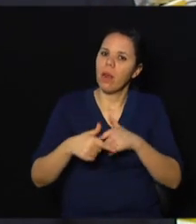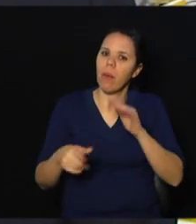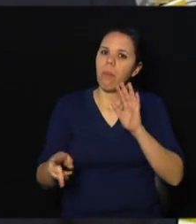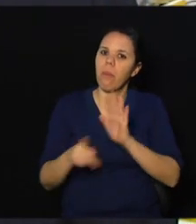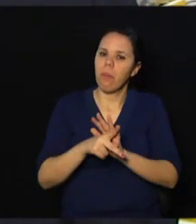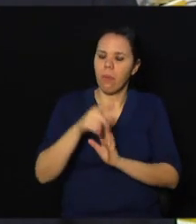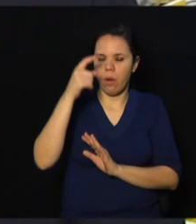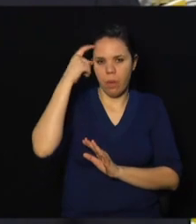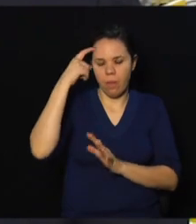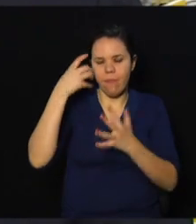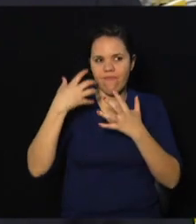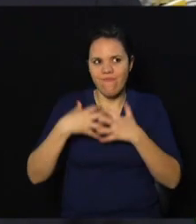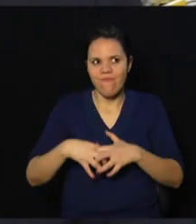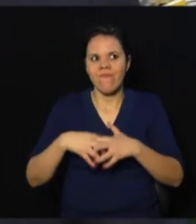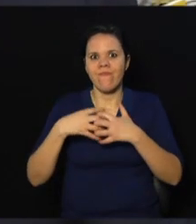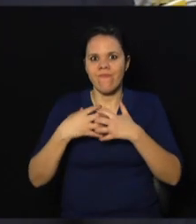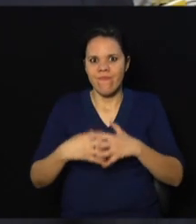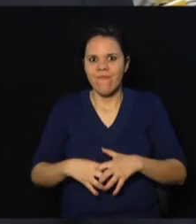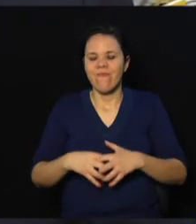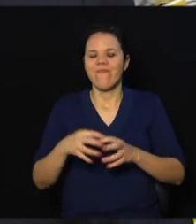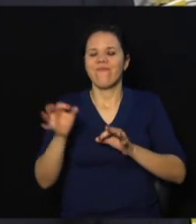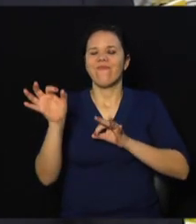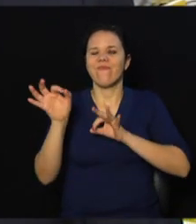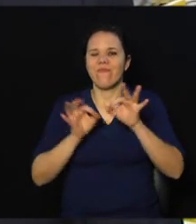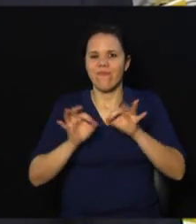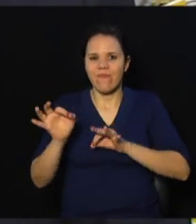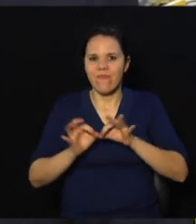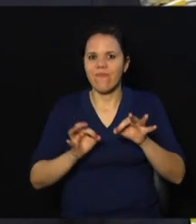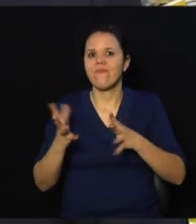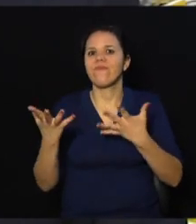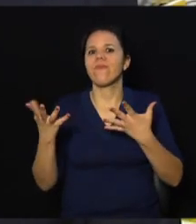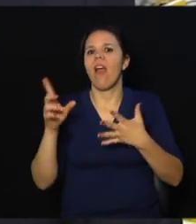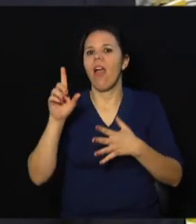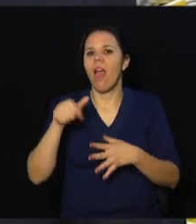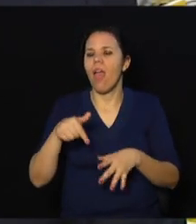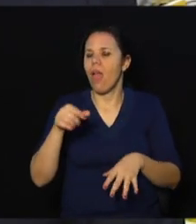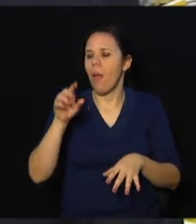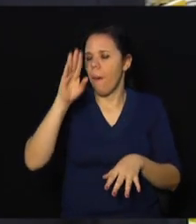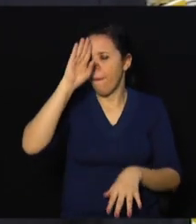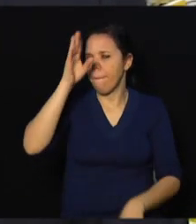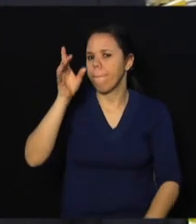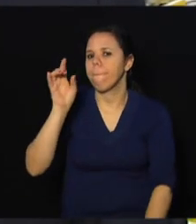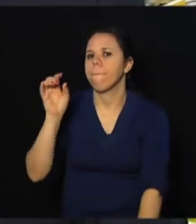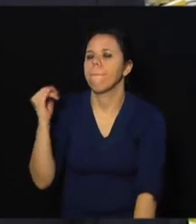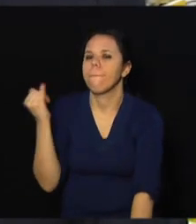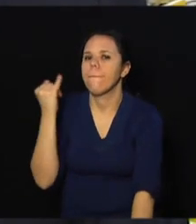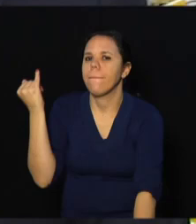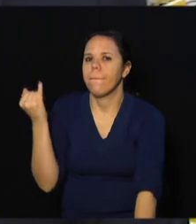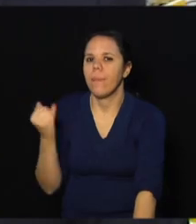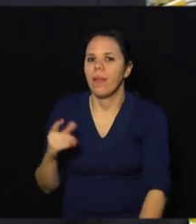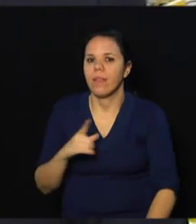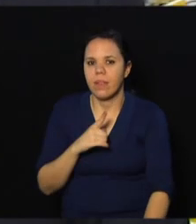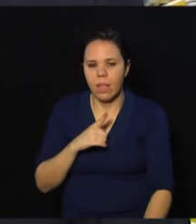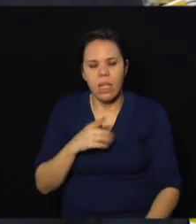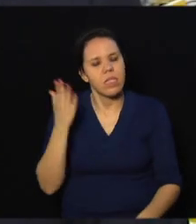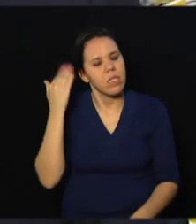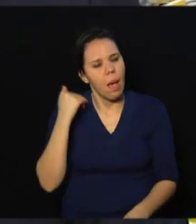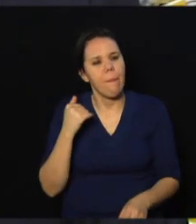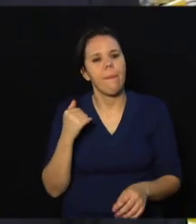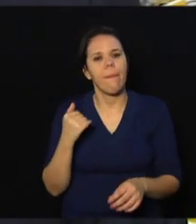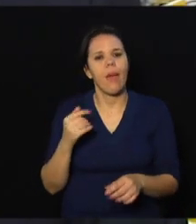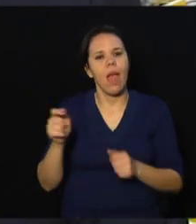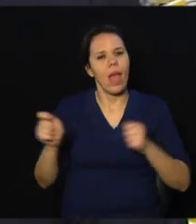Exatamente. Trabalhar a mente, eu acho que é o grande segredo. Né? Ter as válvulas de escape, saber